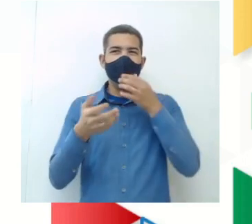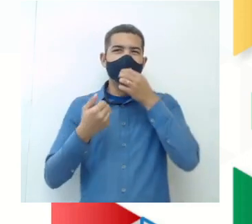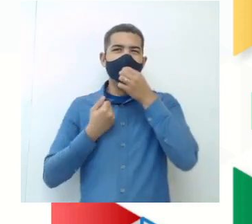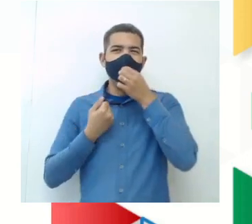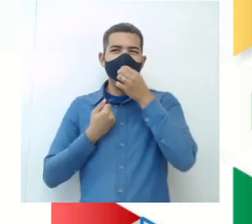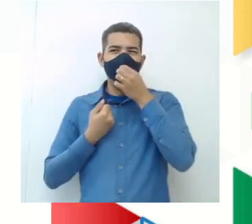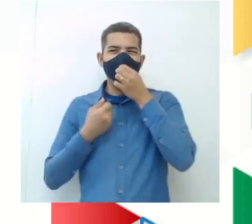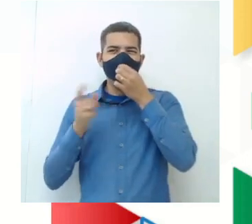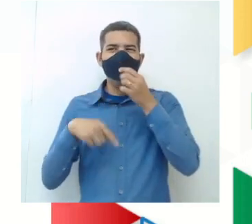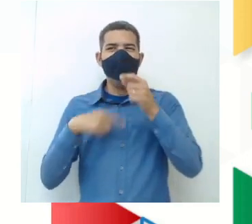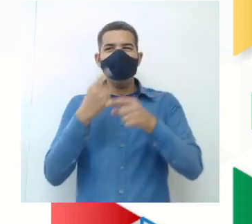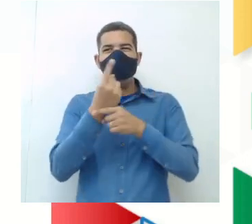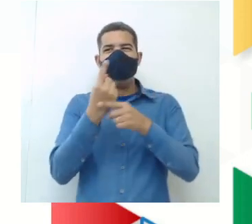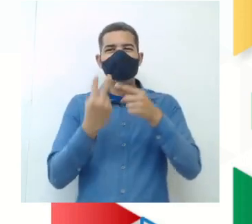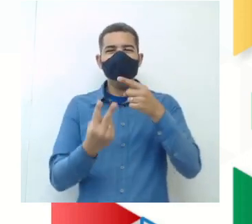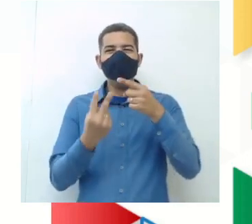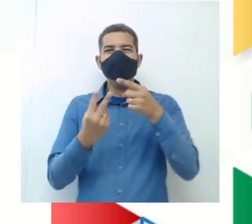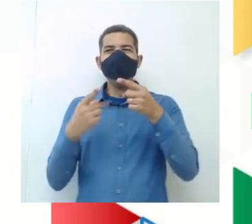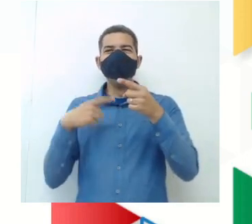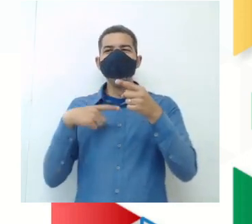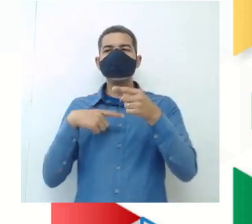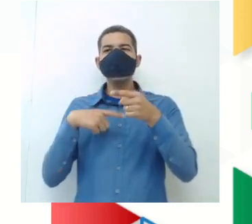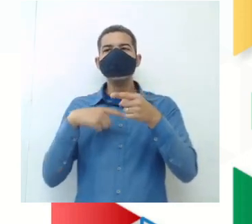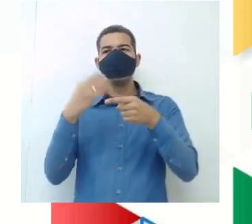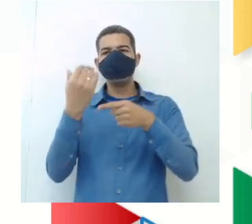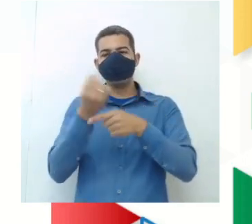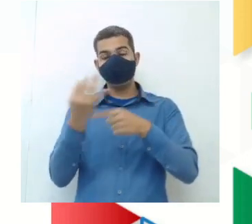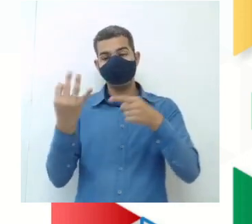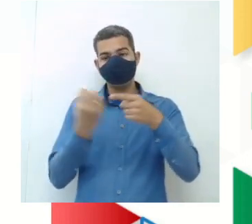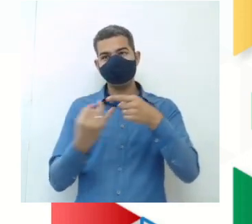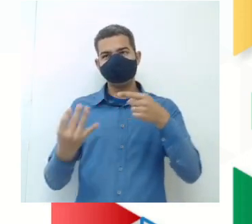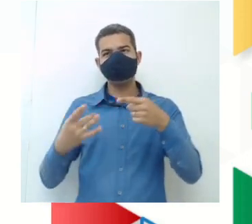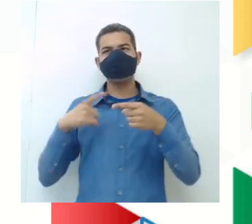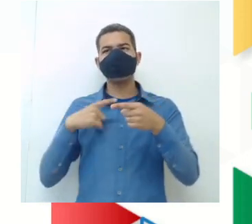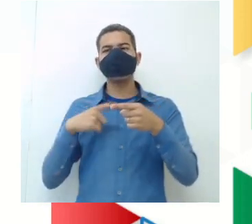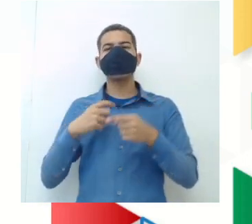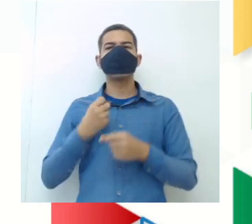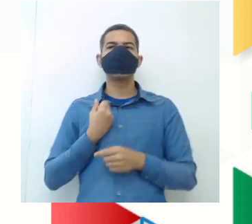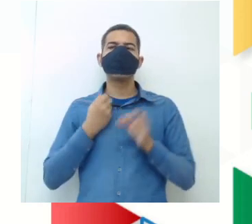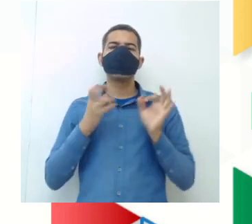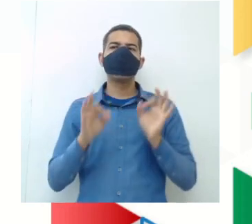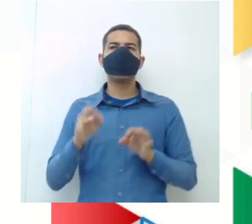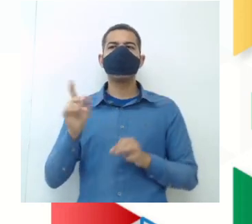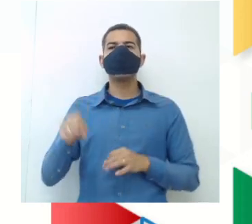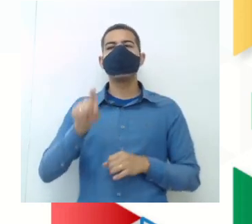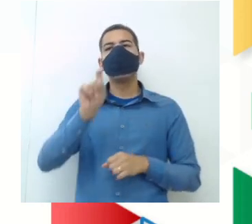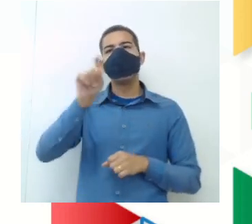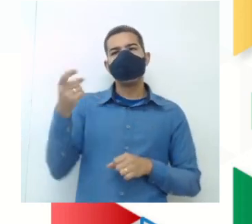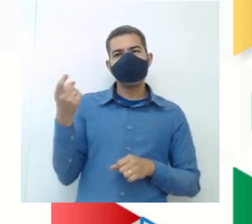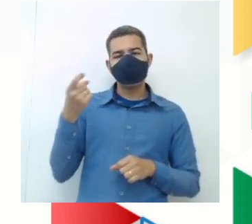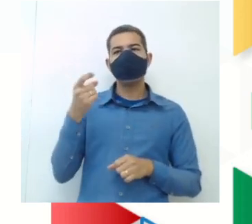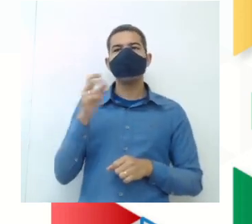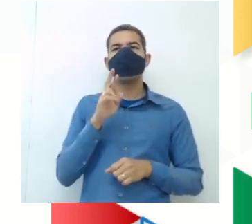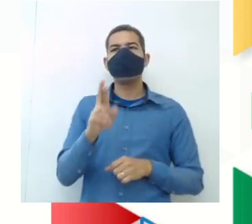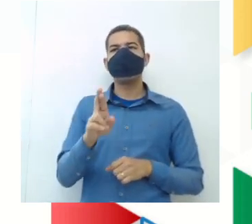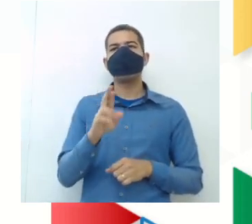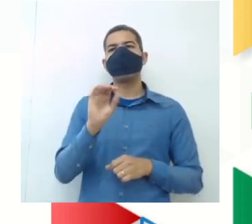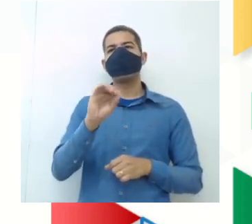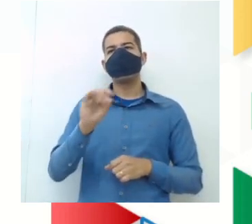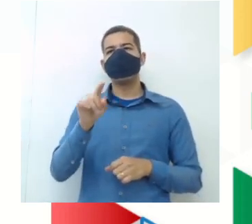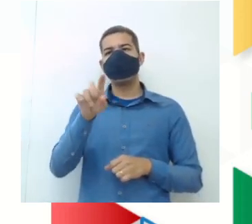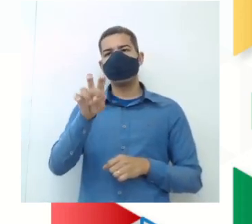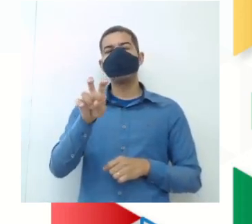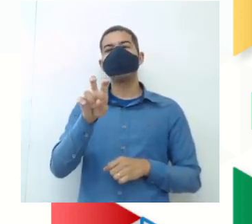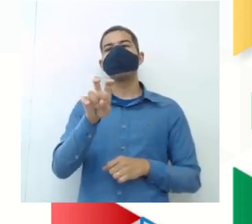1 sobre 2, ou seja, a divisão de 1 por 2, eu tenho numericamente a taxa como resposta, 0,5,